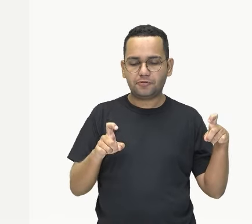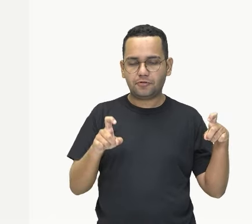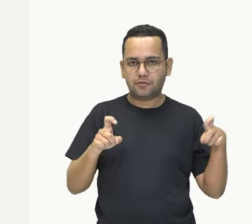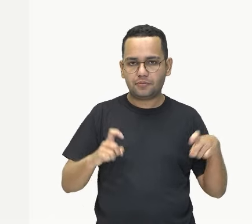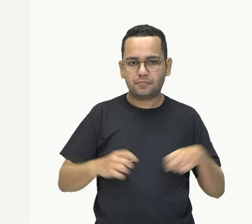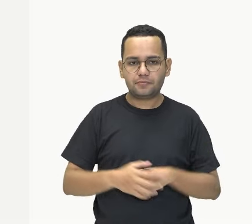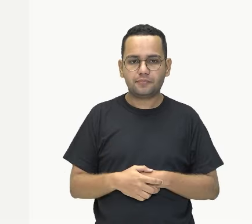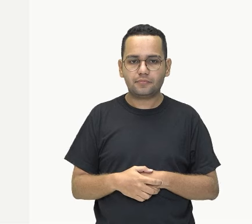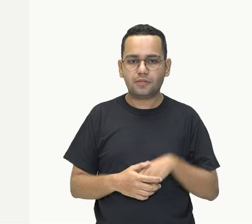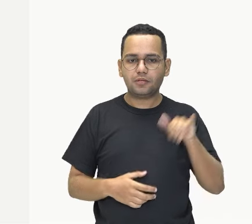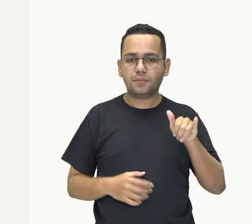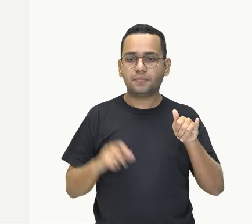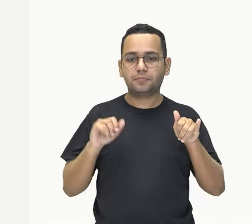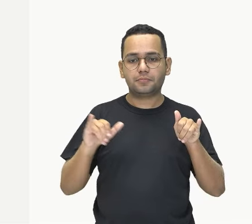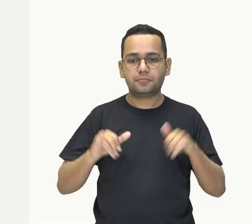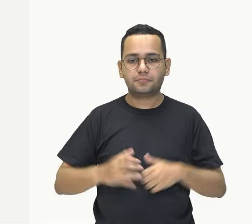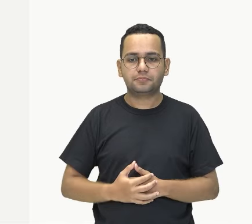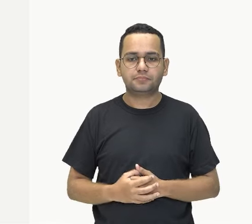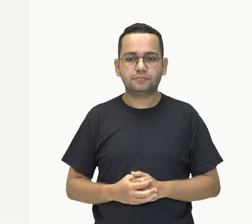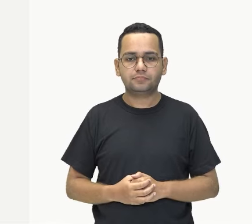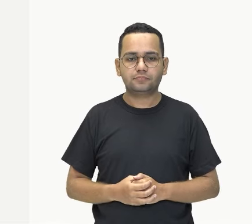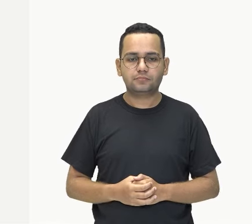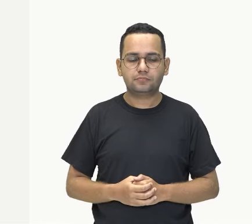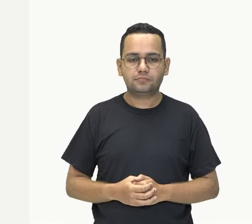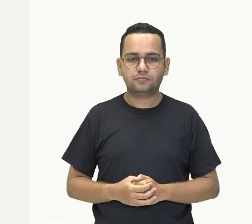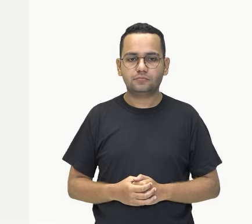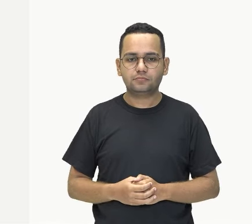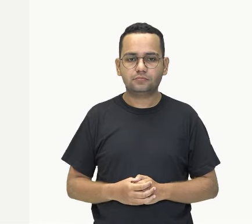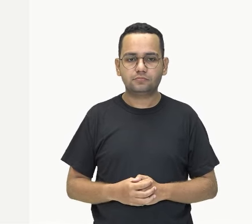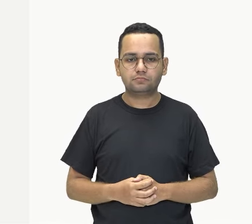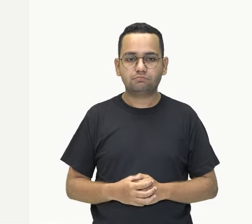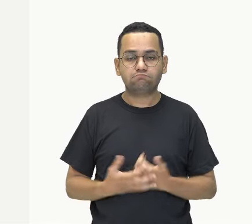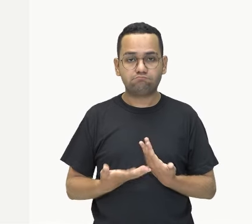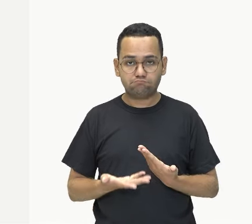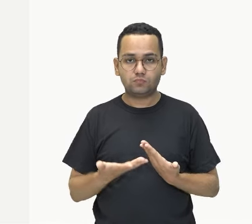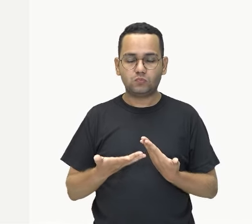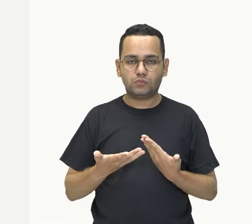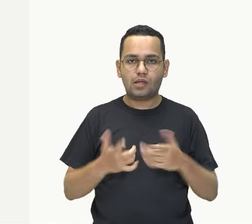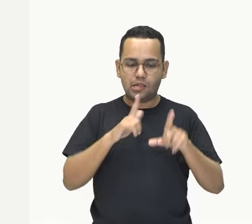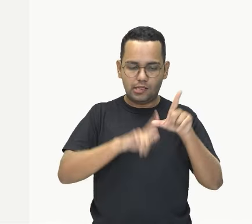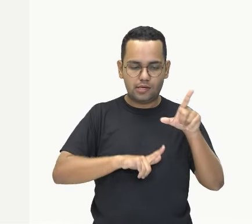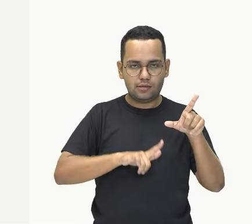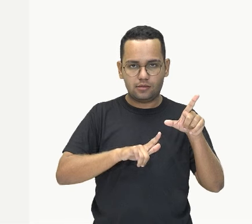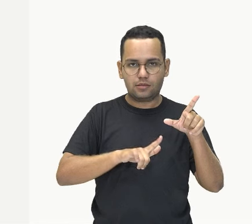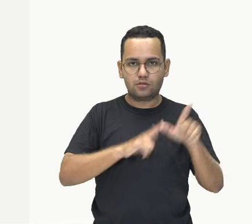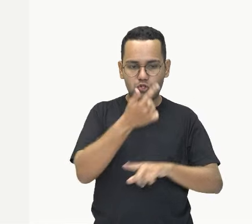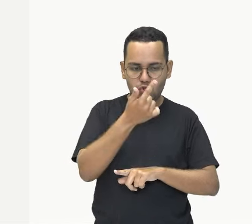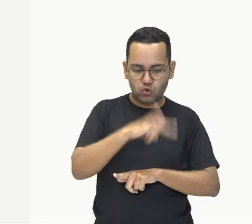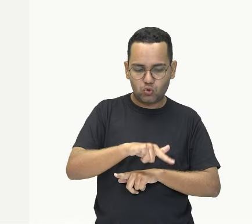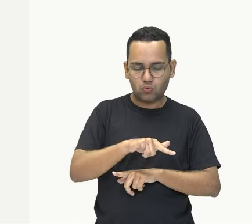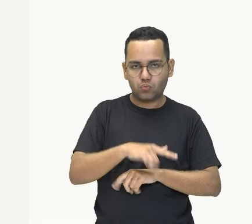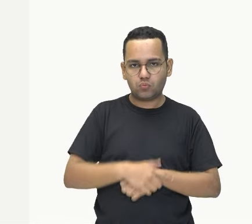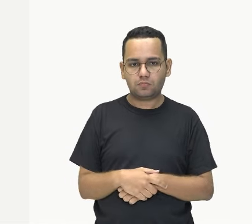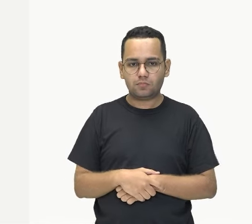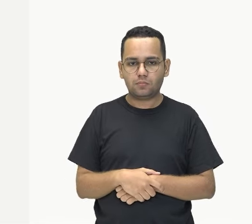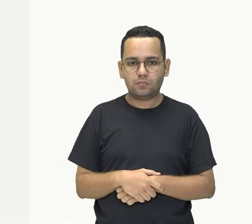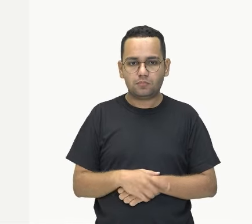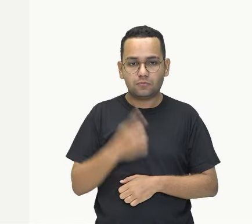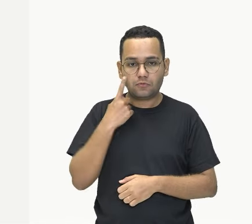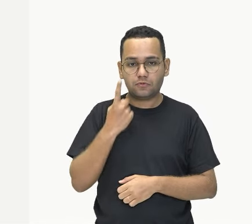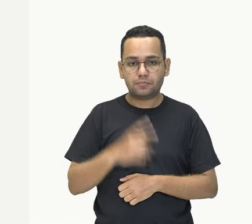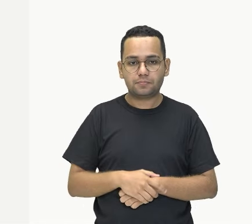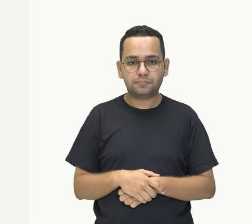o y vai multiplicar com o y. Basta eu repetir e somar os seus expoentes. Aqui no y que não